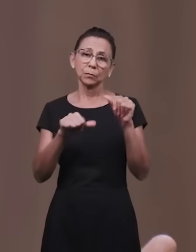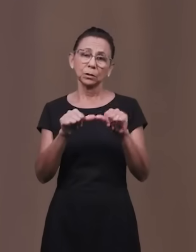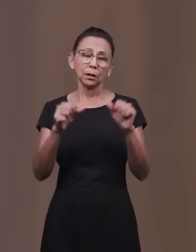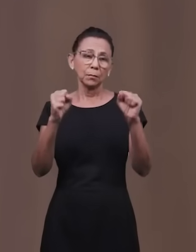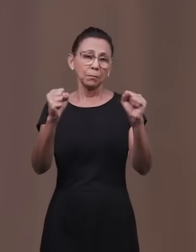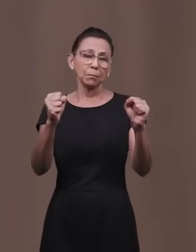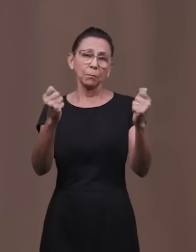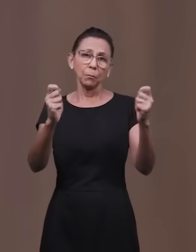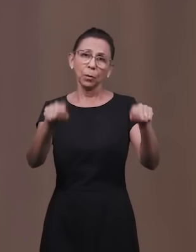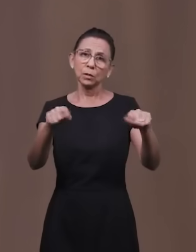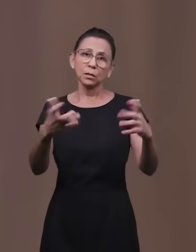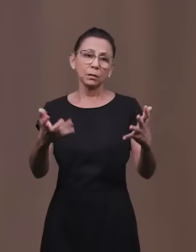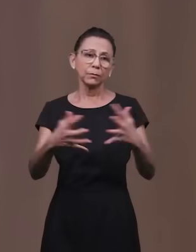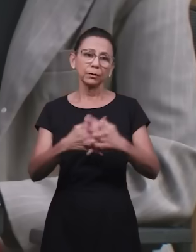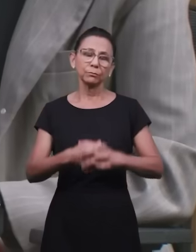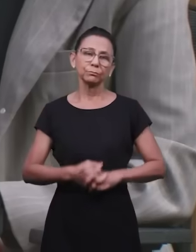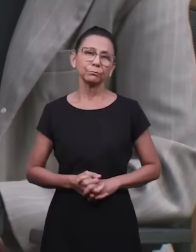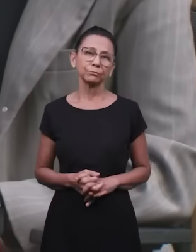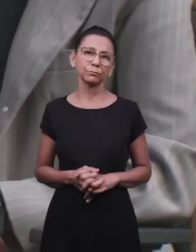Tudo bem?